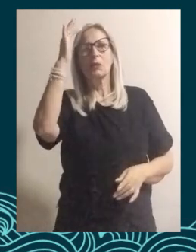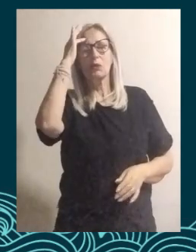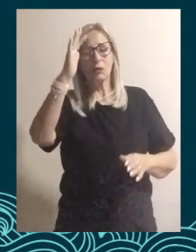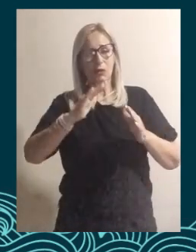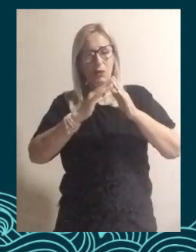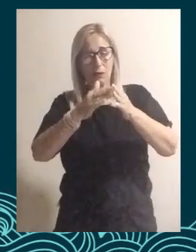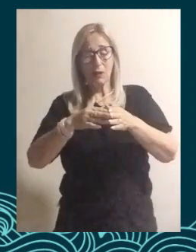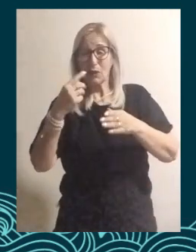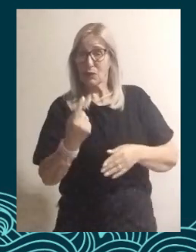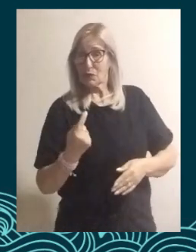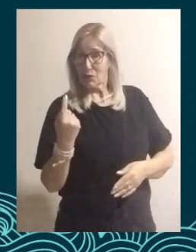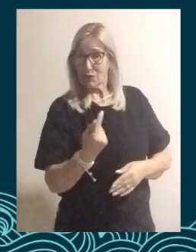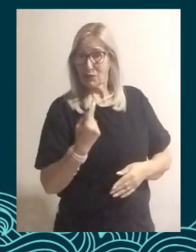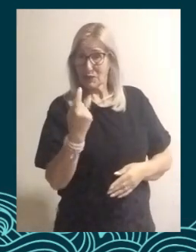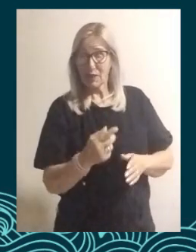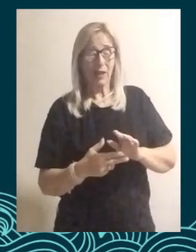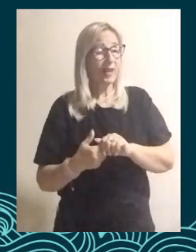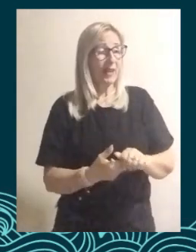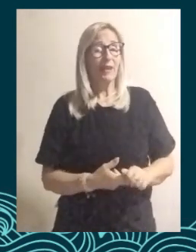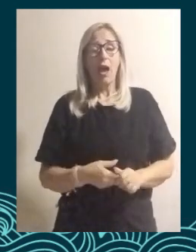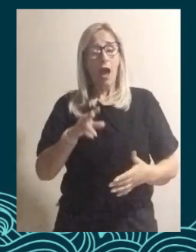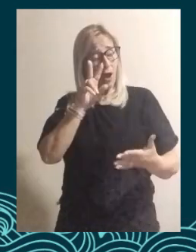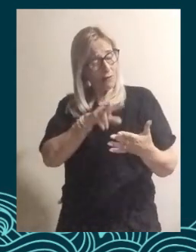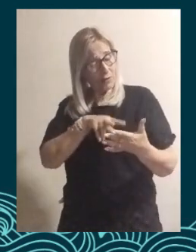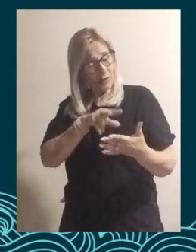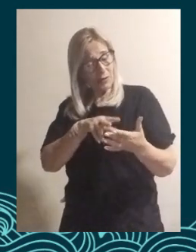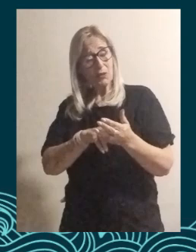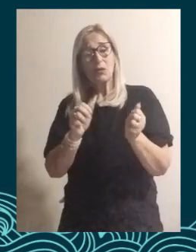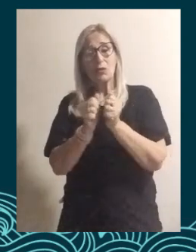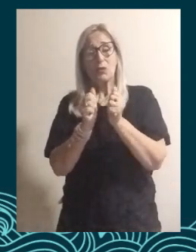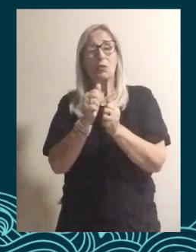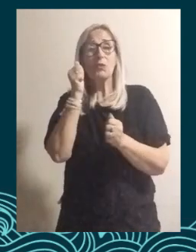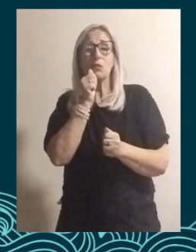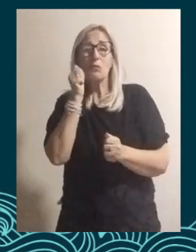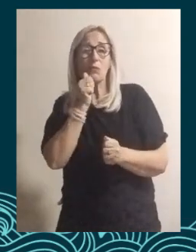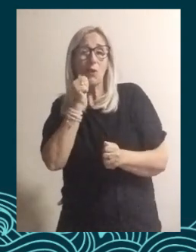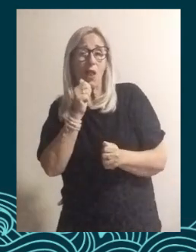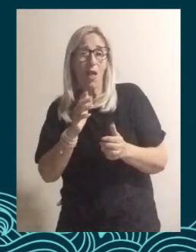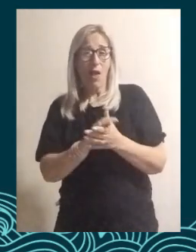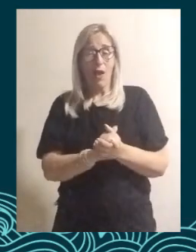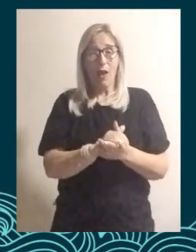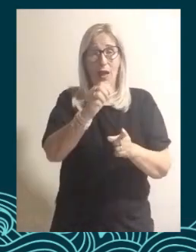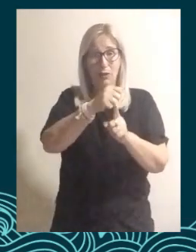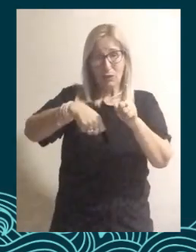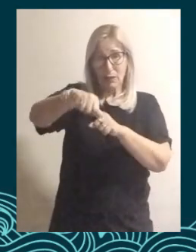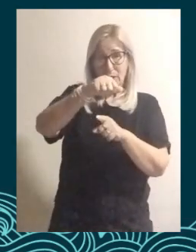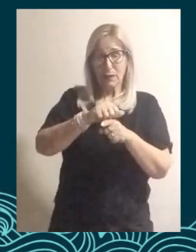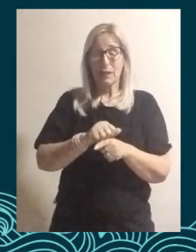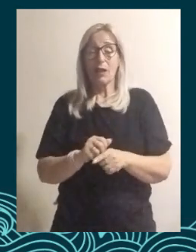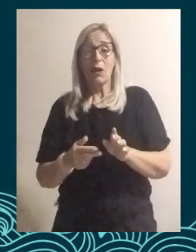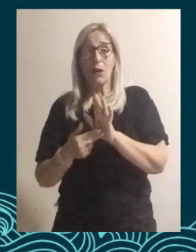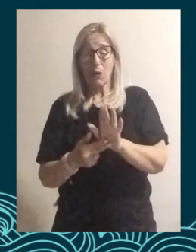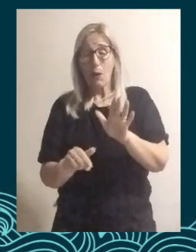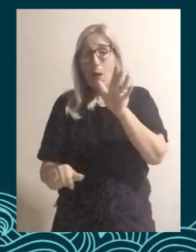aí do seu sonho de navegar sozinha. E foi isso que a gente leu junto com mulheres, né, da